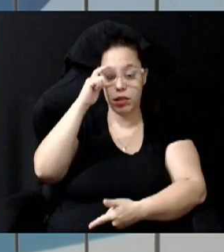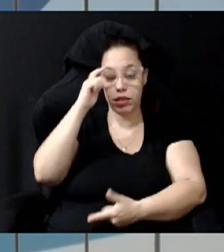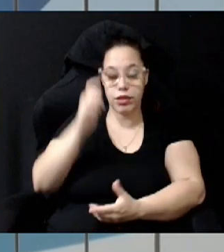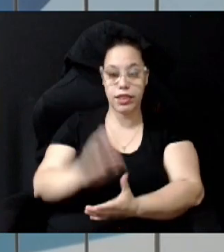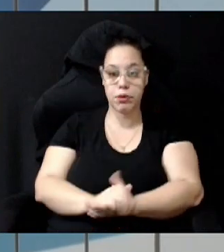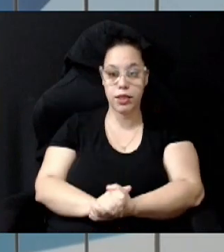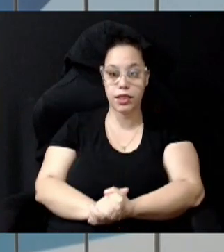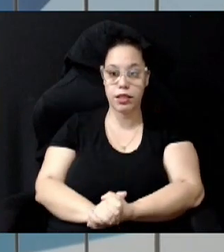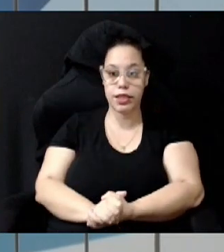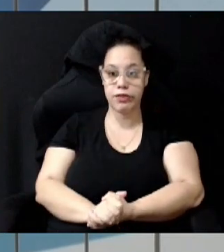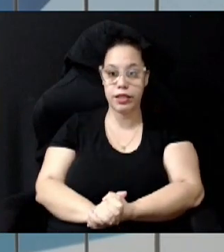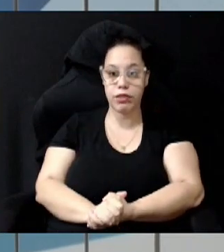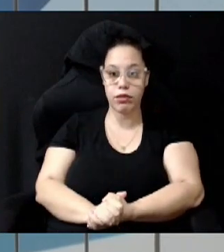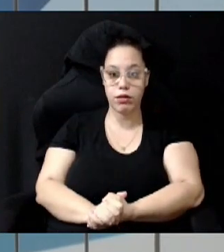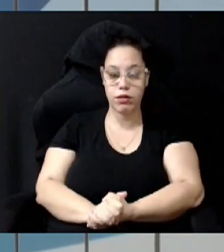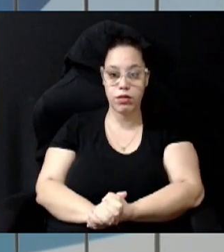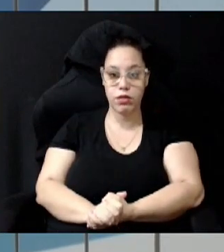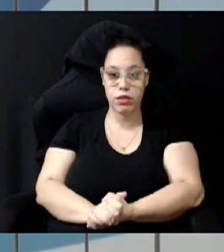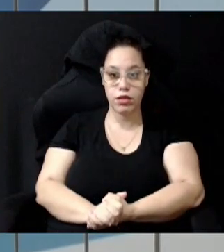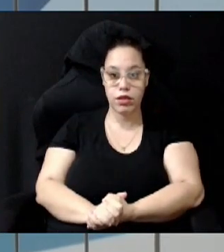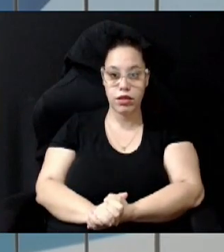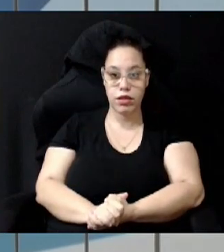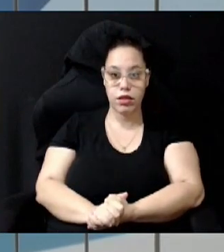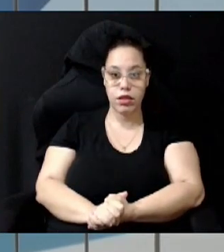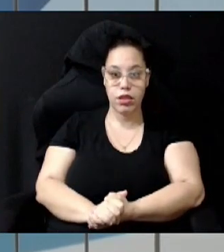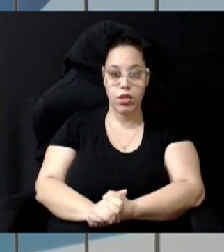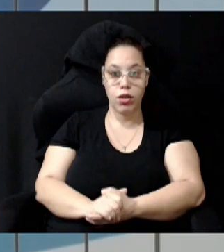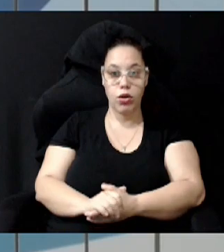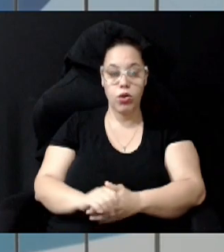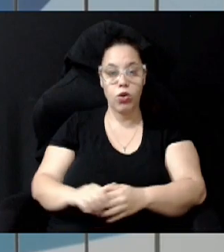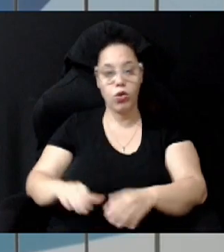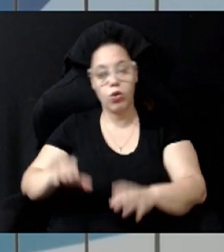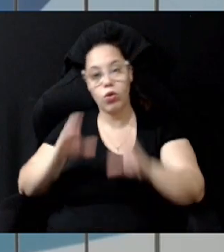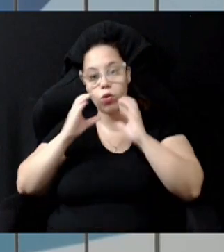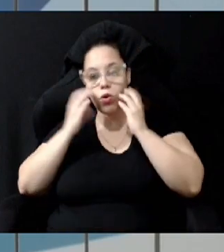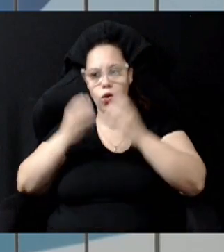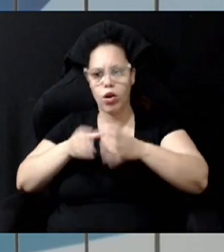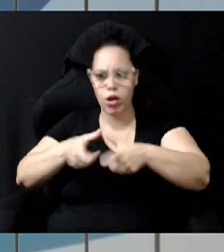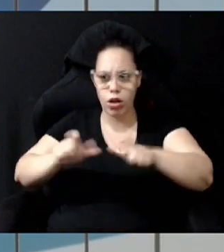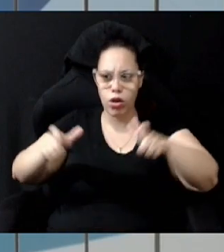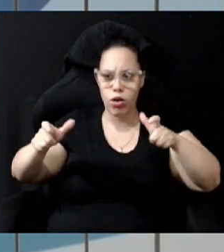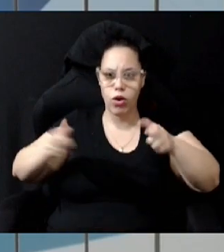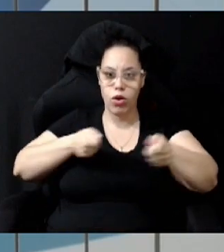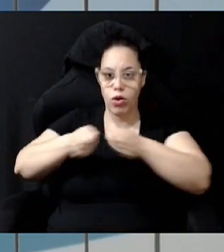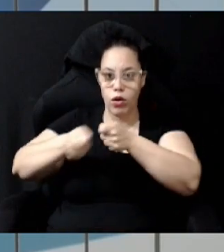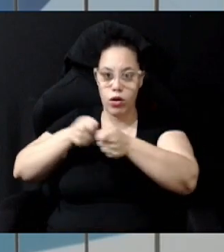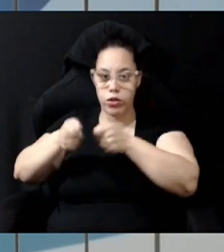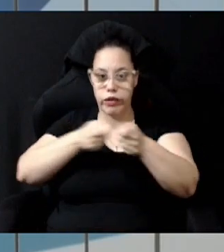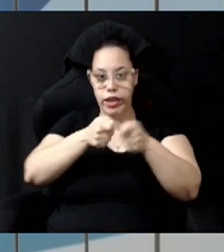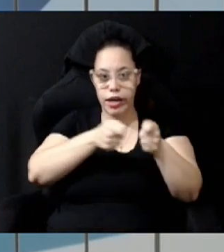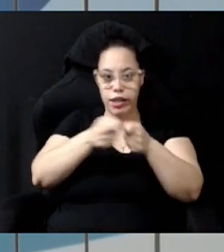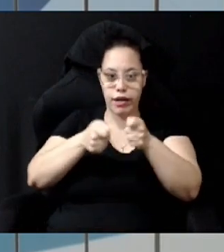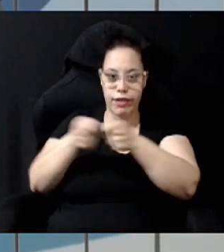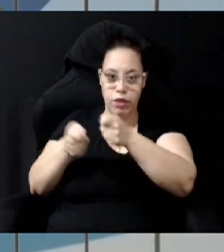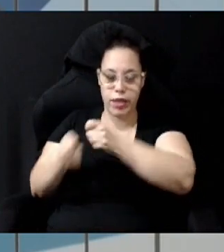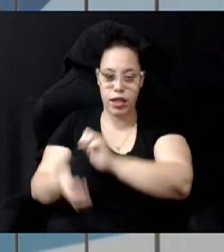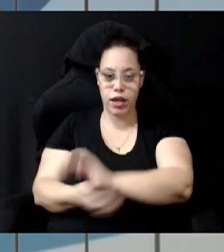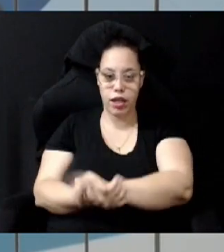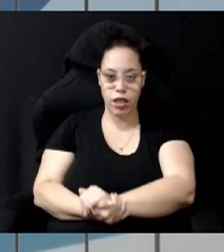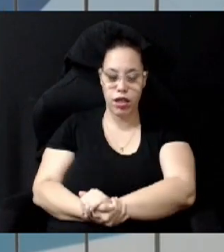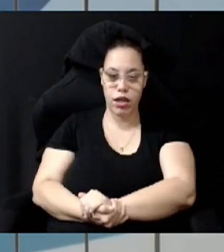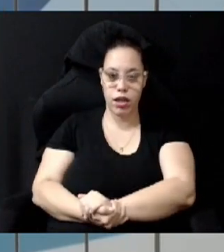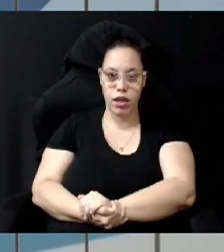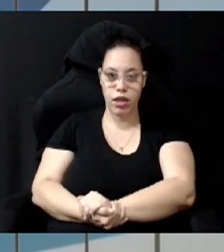deliberações do Congresso, majoritariamente controlado pelo Centrão na época, que impuseram a Dilma